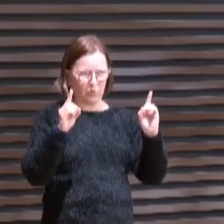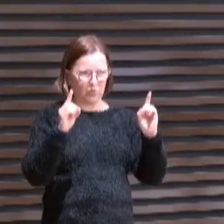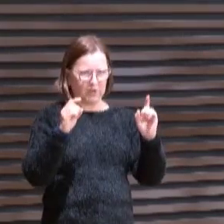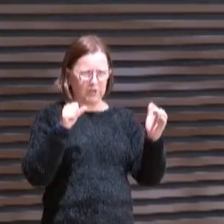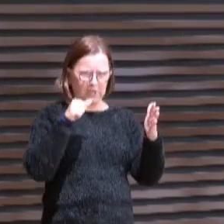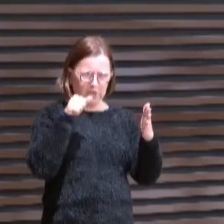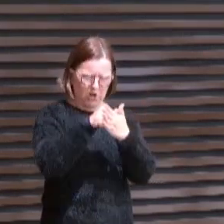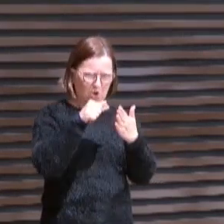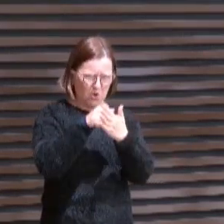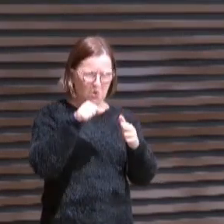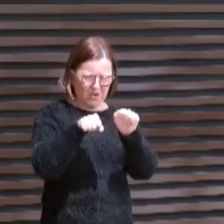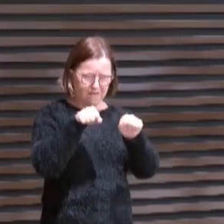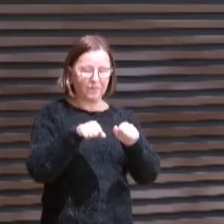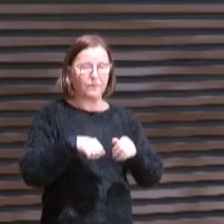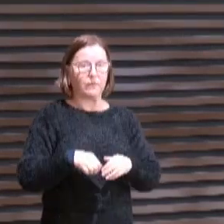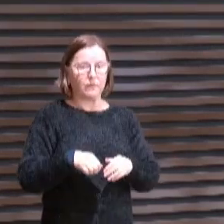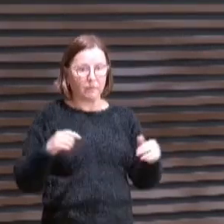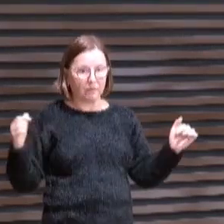A multidão assustou-se.